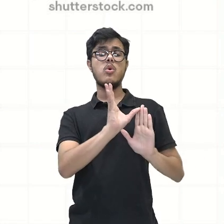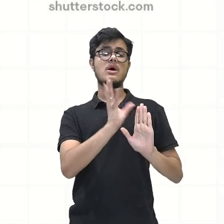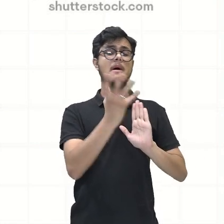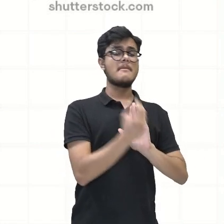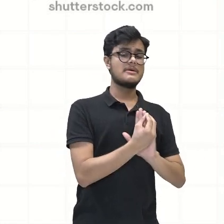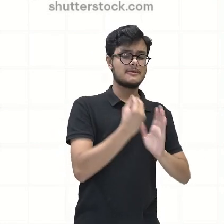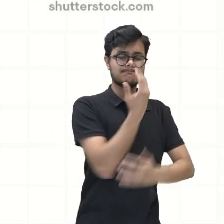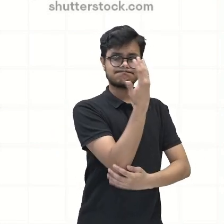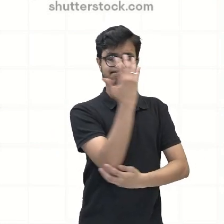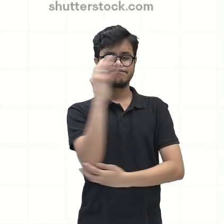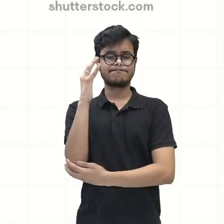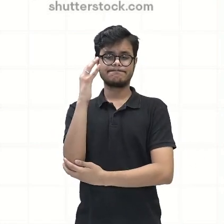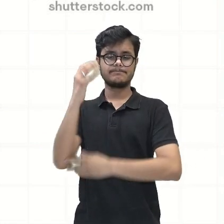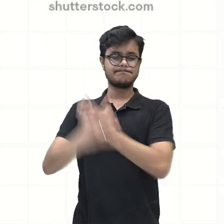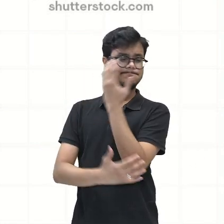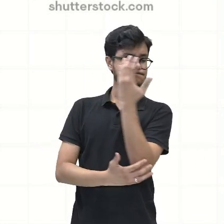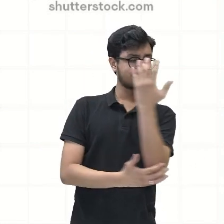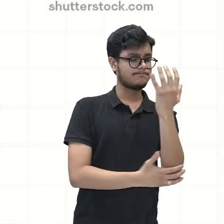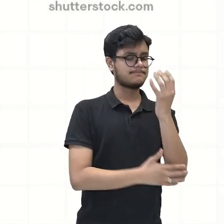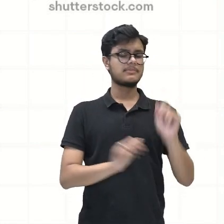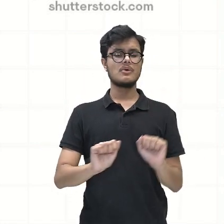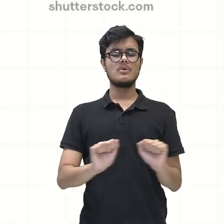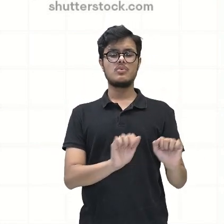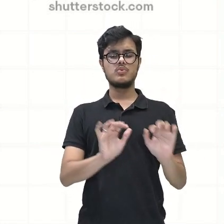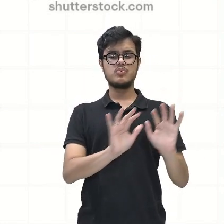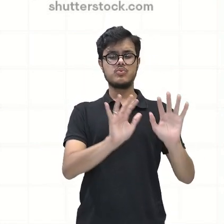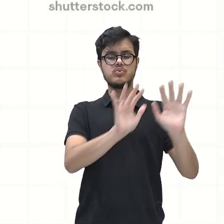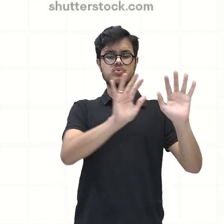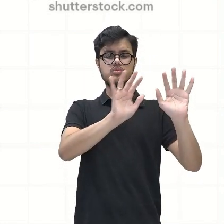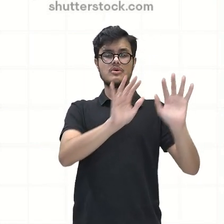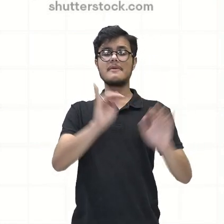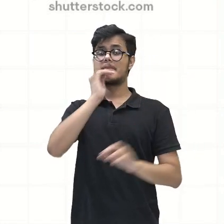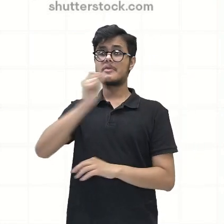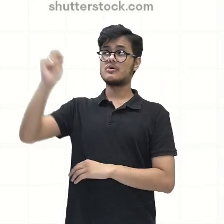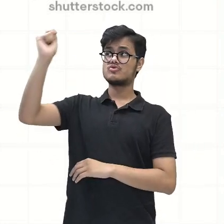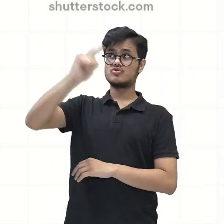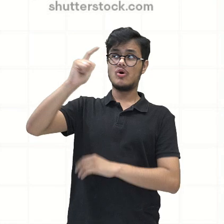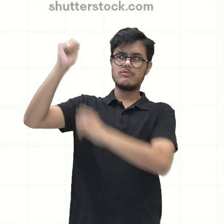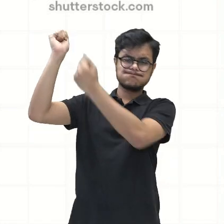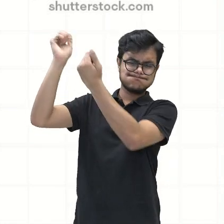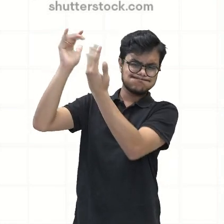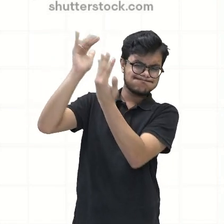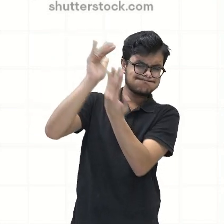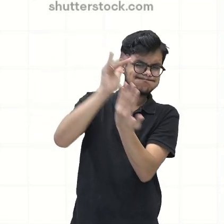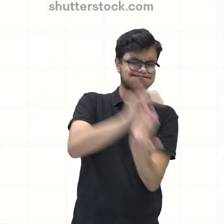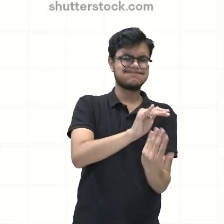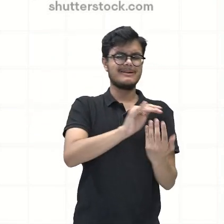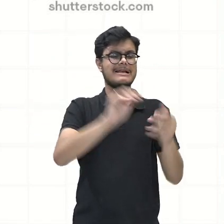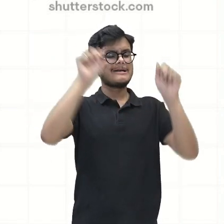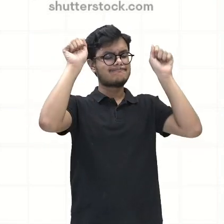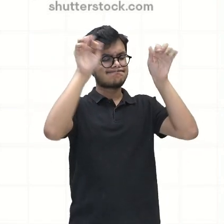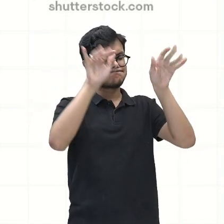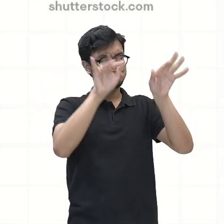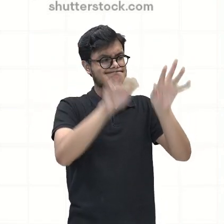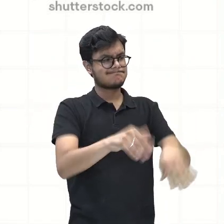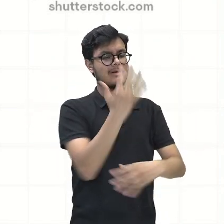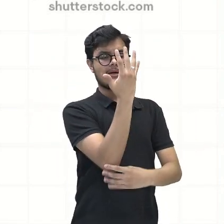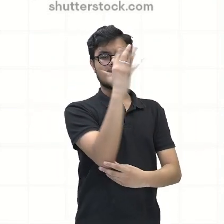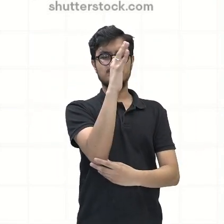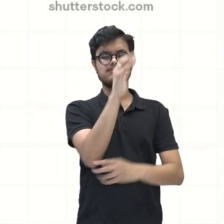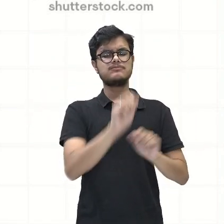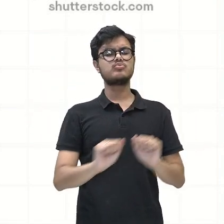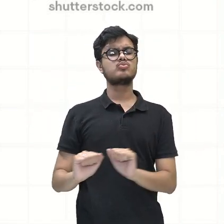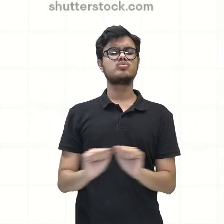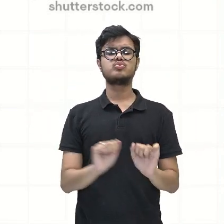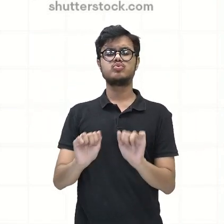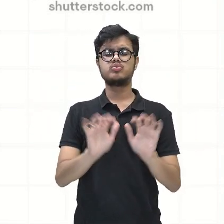maior atuação, ela ocorre no período do verão, onde ela vai se estender aqui para